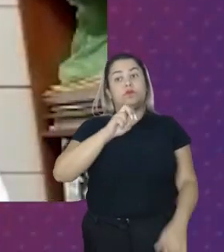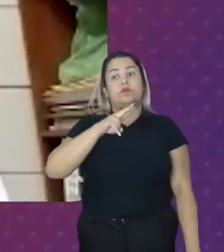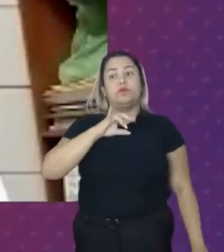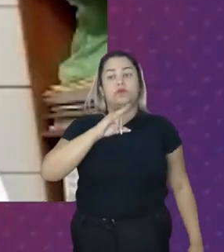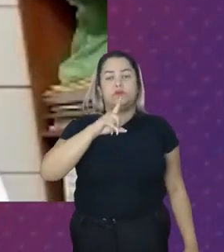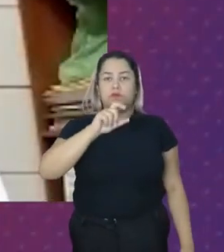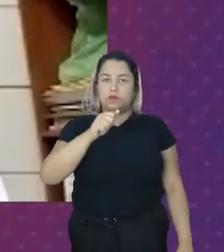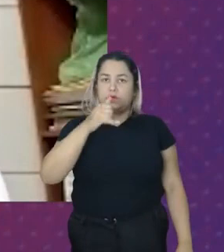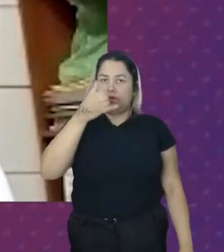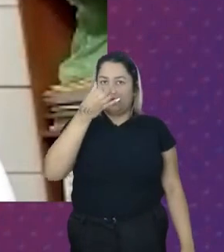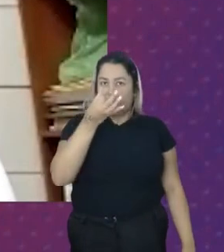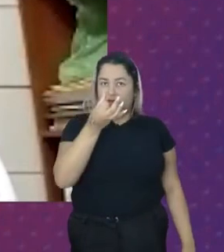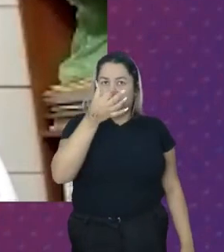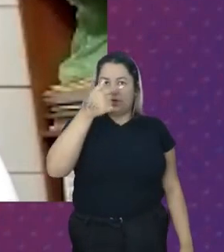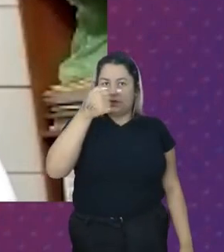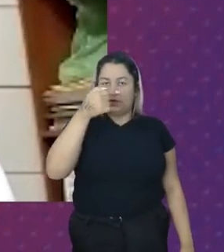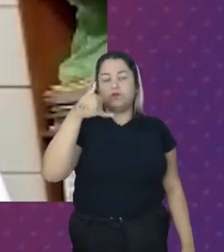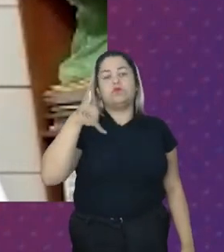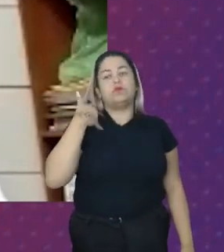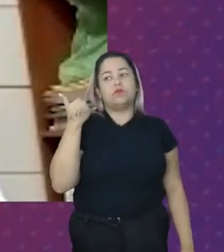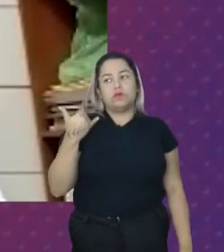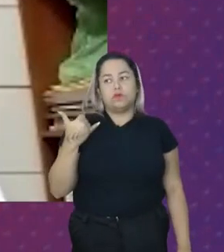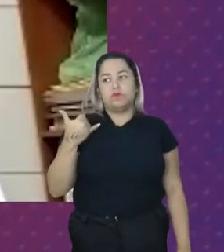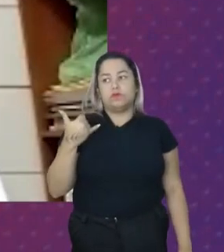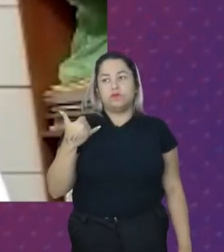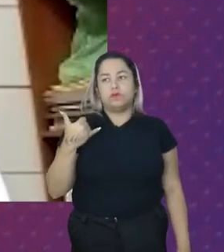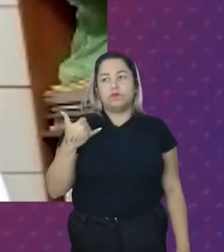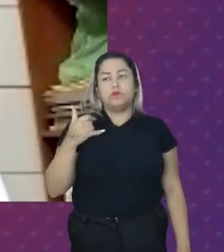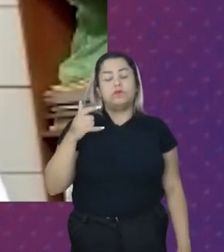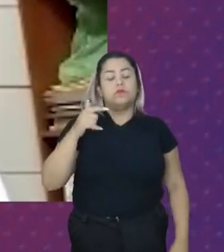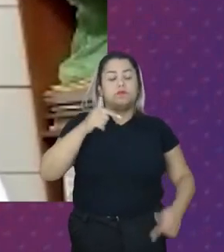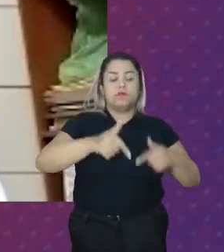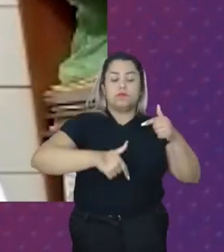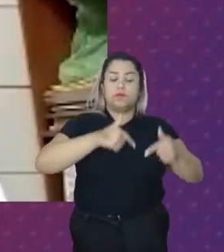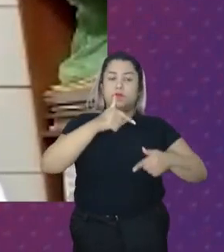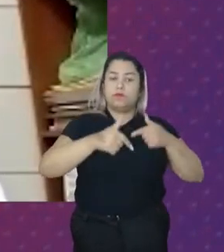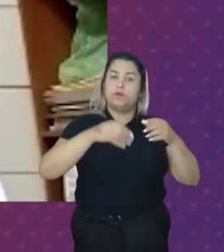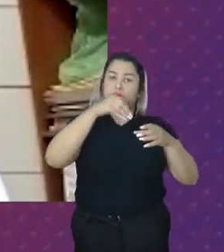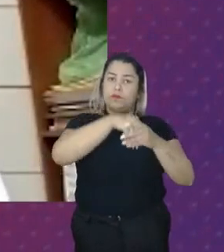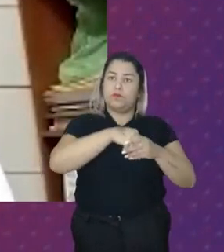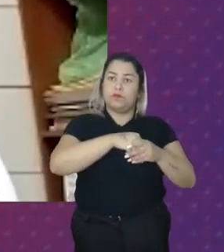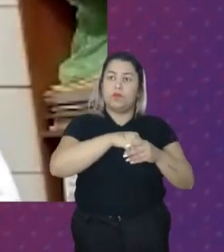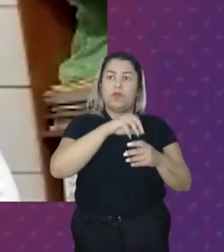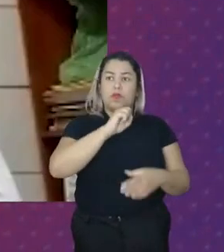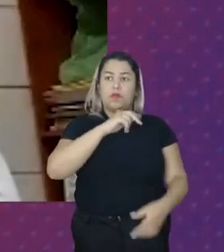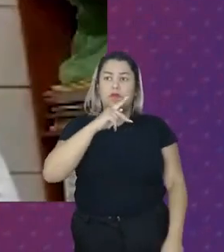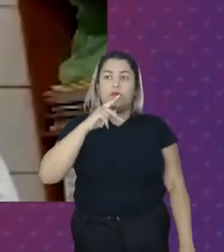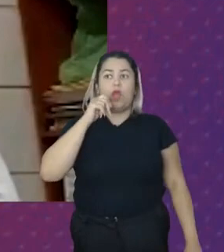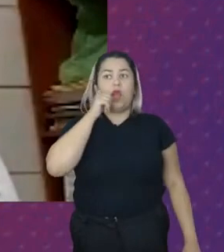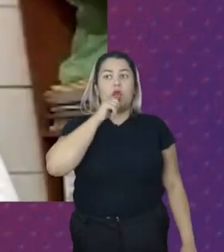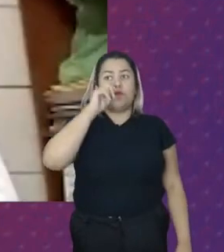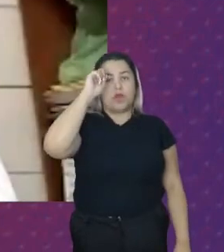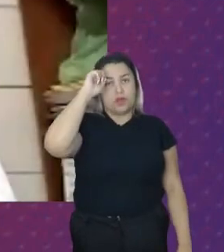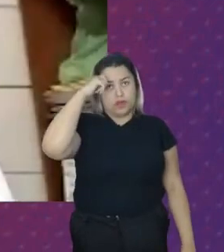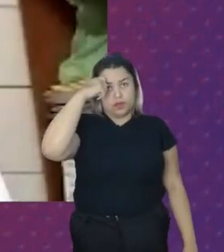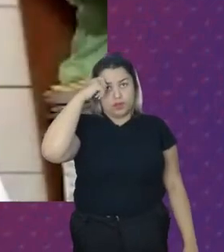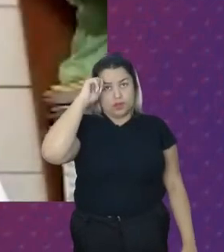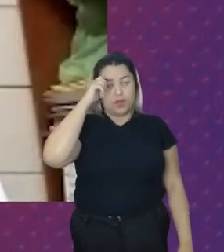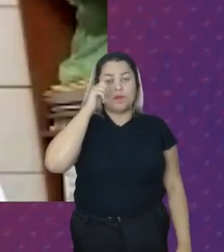67 anos Sou trabalhadora doméstica aposentada Mulher negra na escola